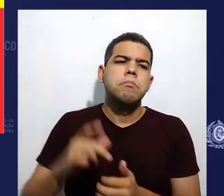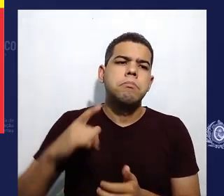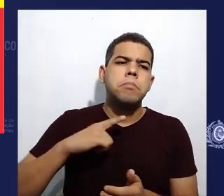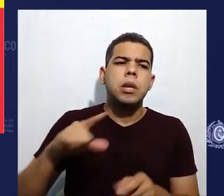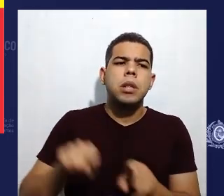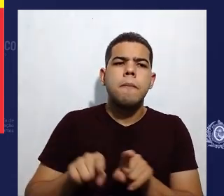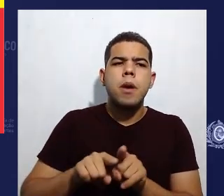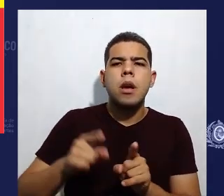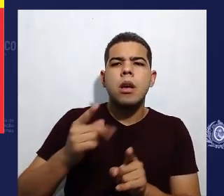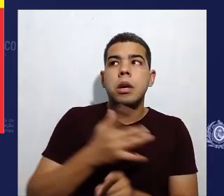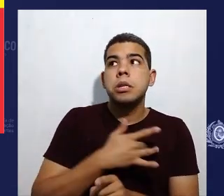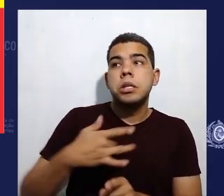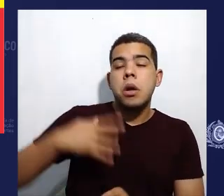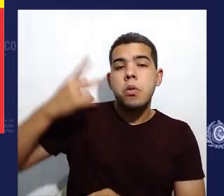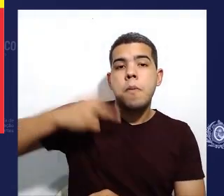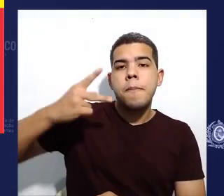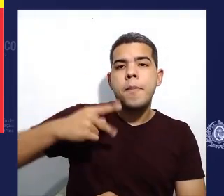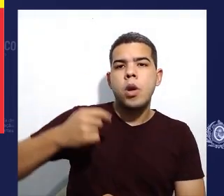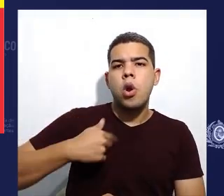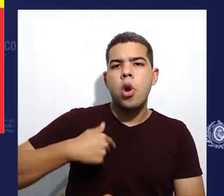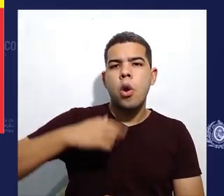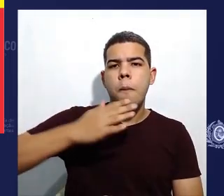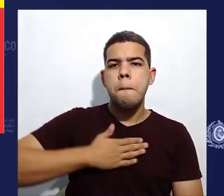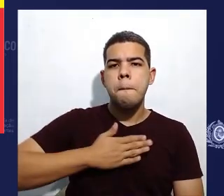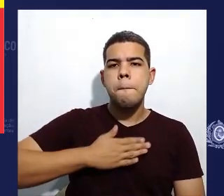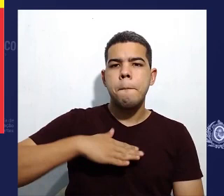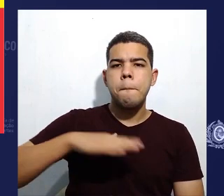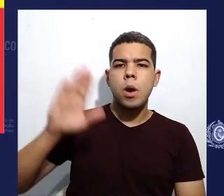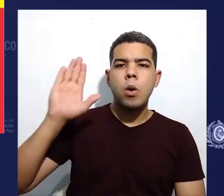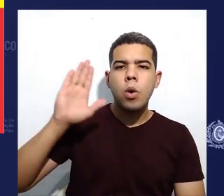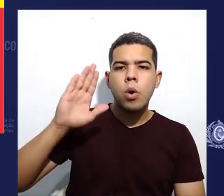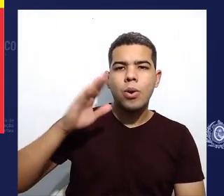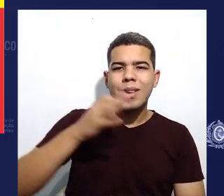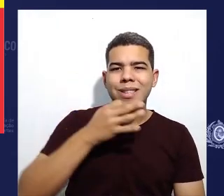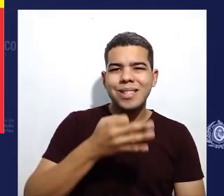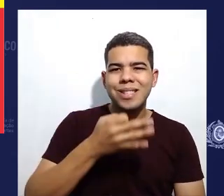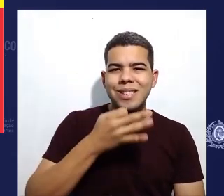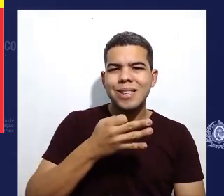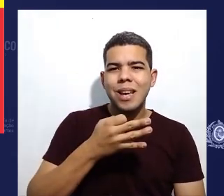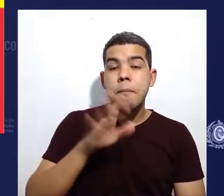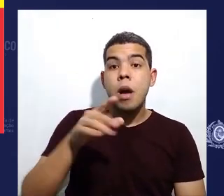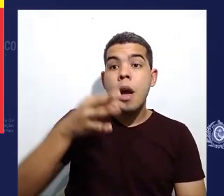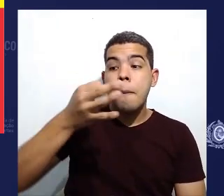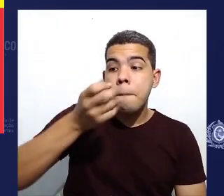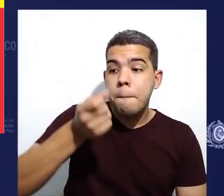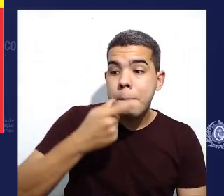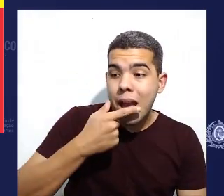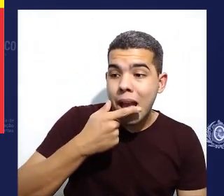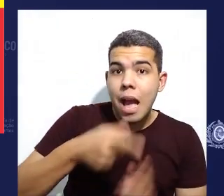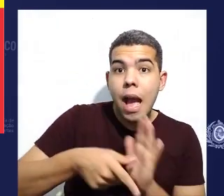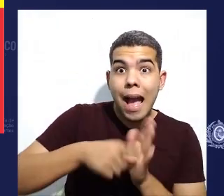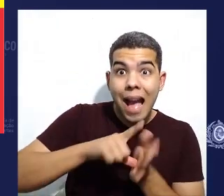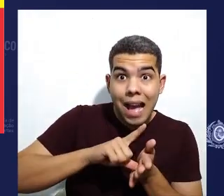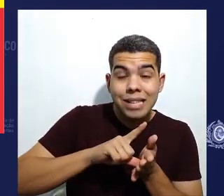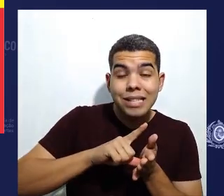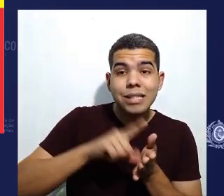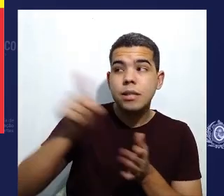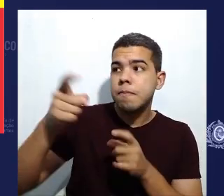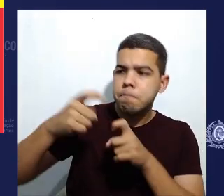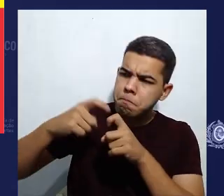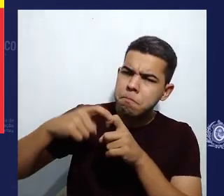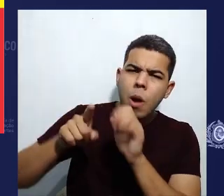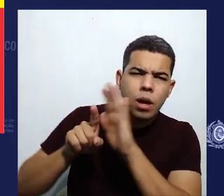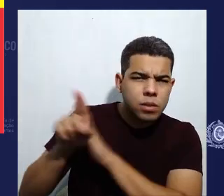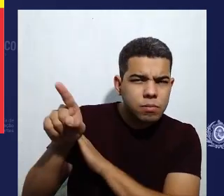atuar sobre a própria saúde, né? Só que existe uma coisa, antes de se automedicar, consulte um médico,